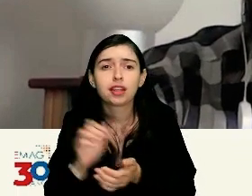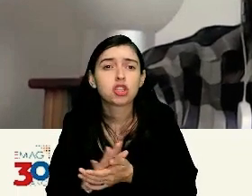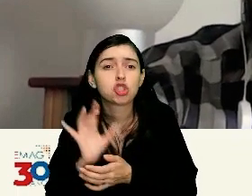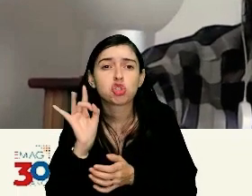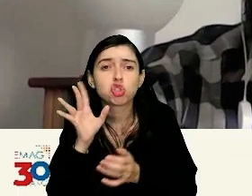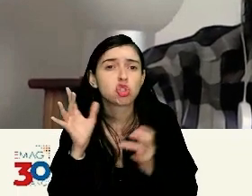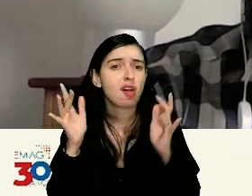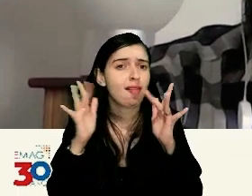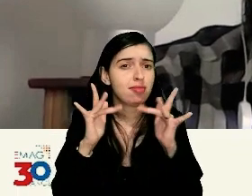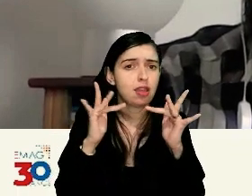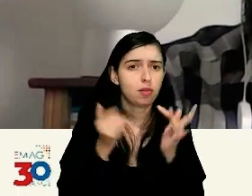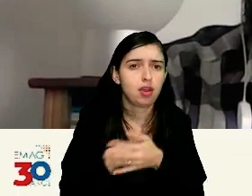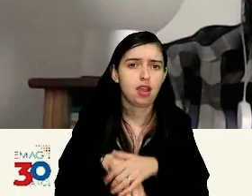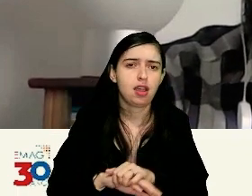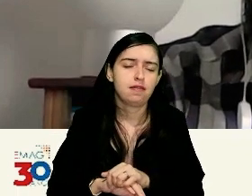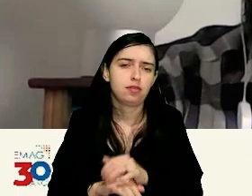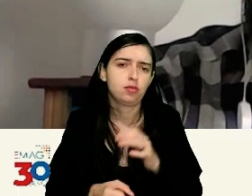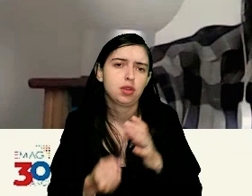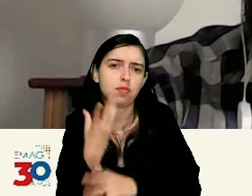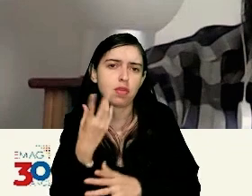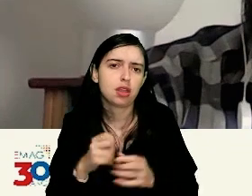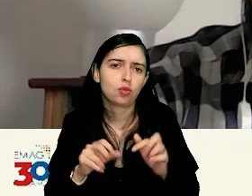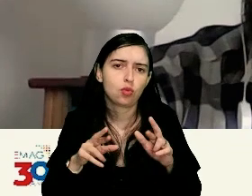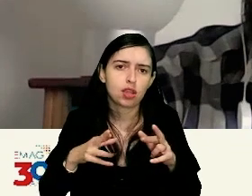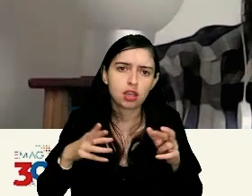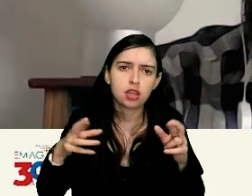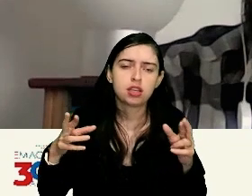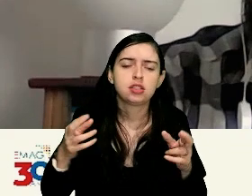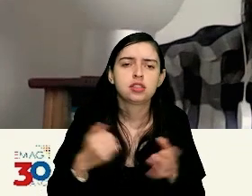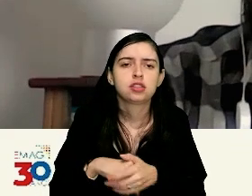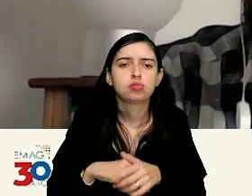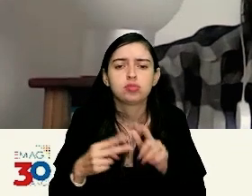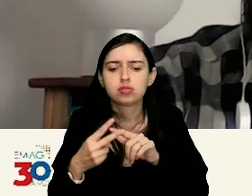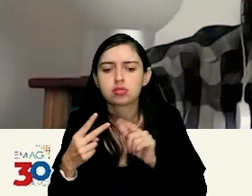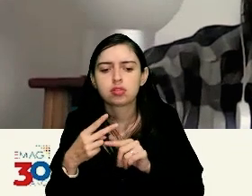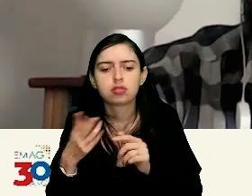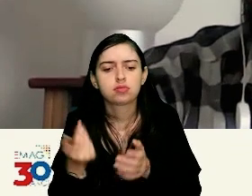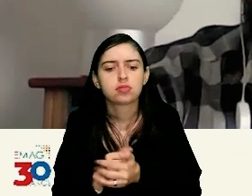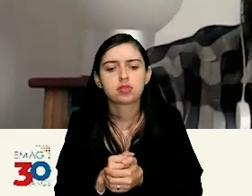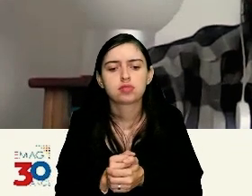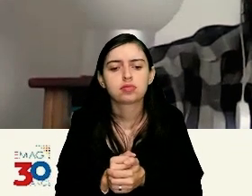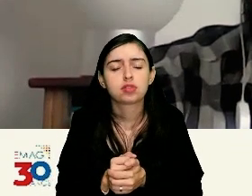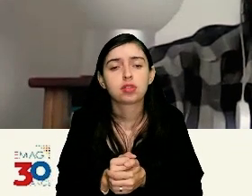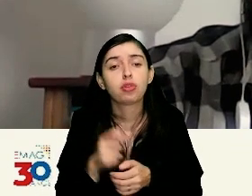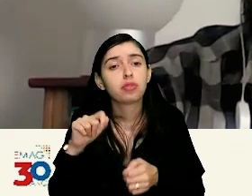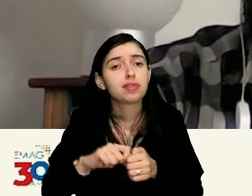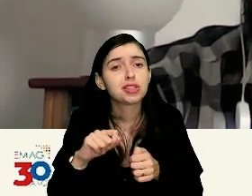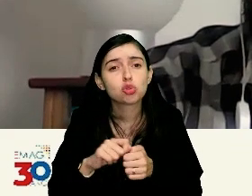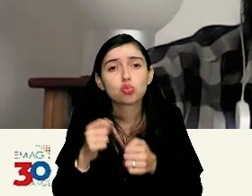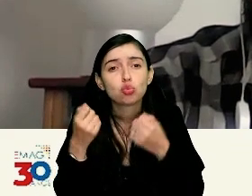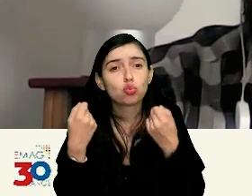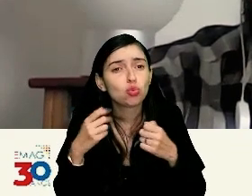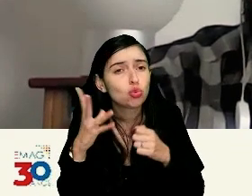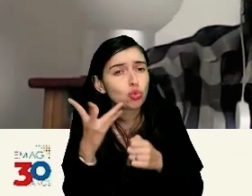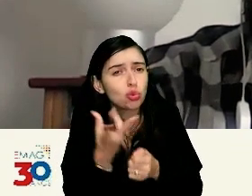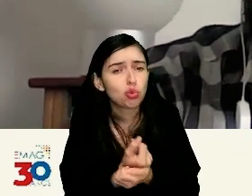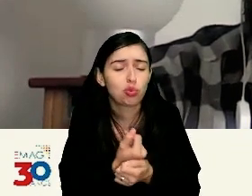primeiro câncer, depois os outros dois, então, assim, eu tinha feito tudo que era possível para ela. Para mim,